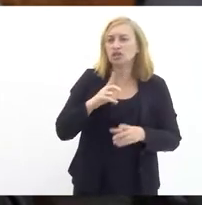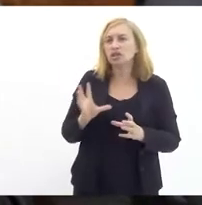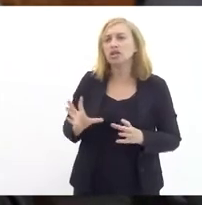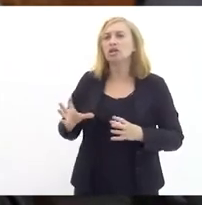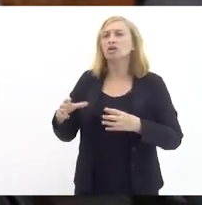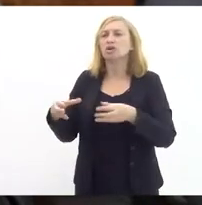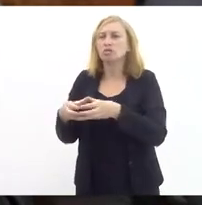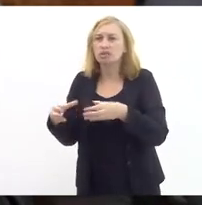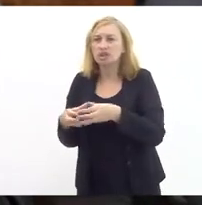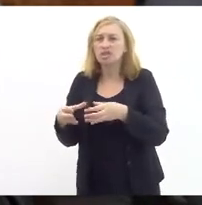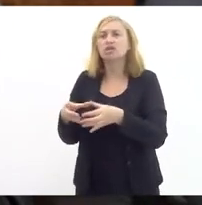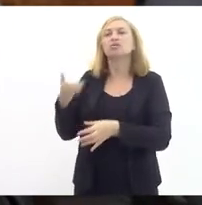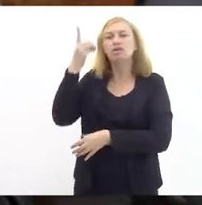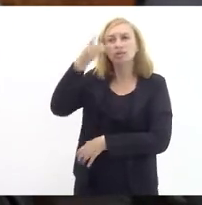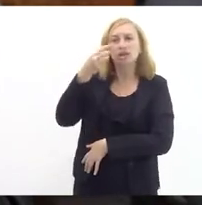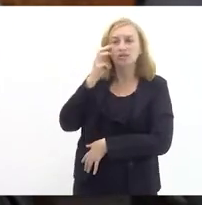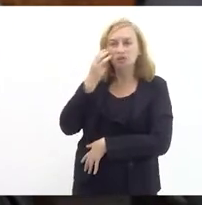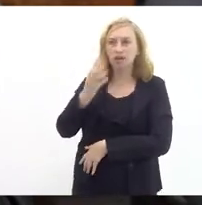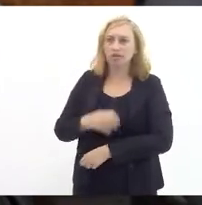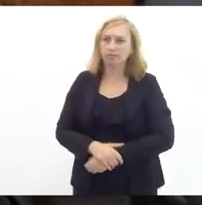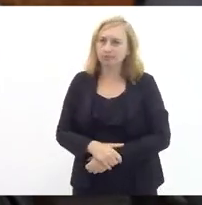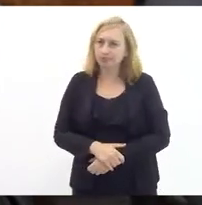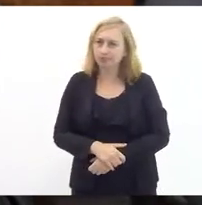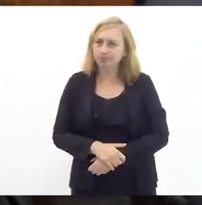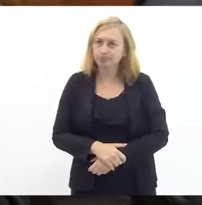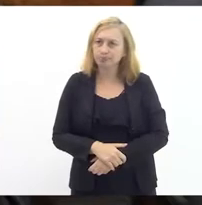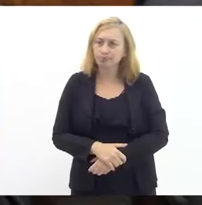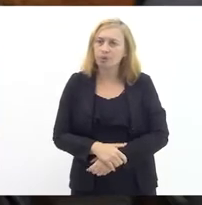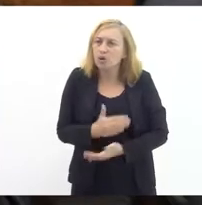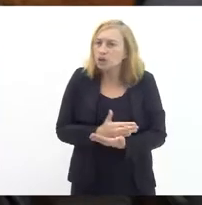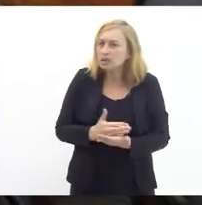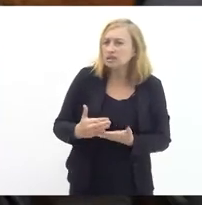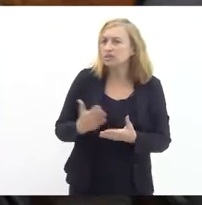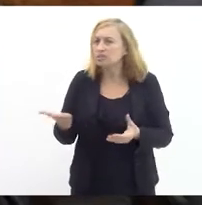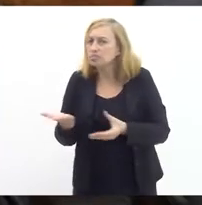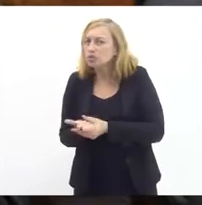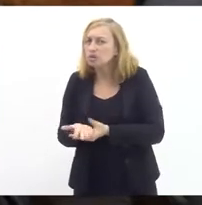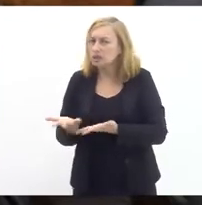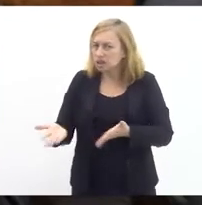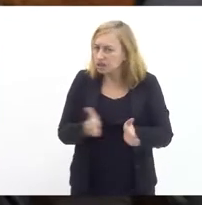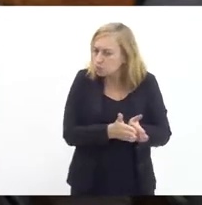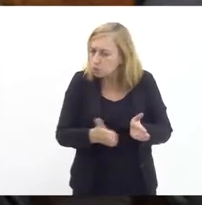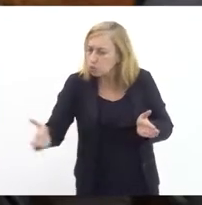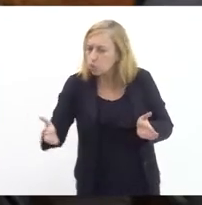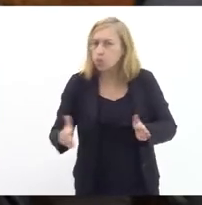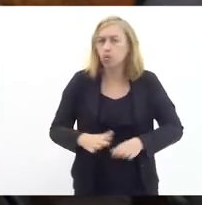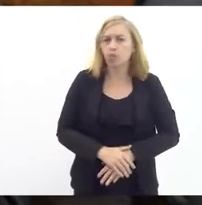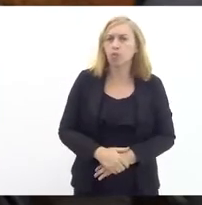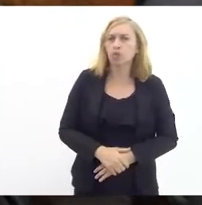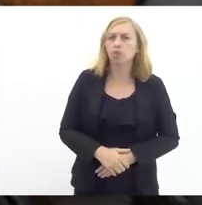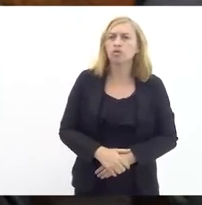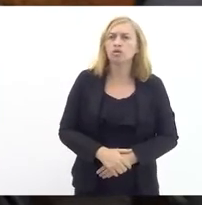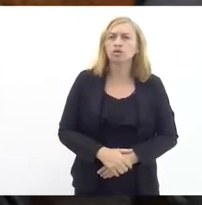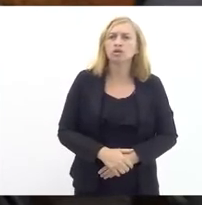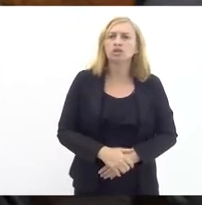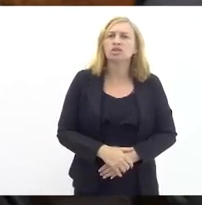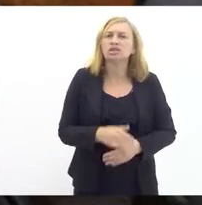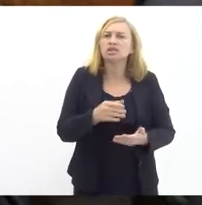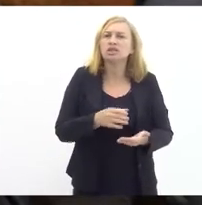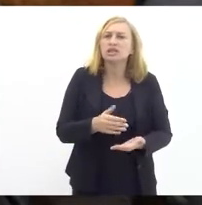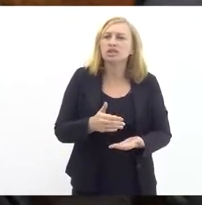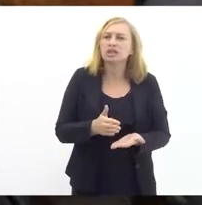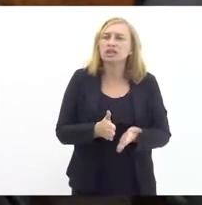pelo deputado Valdec. No interim desse processo, passando por esse processo, a gente estava em fase de